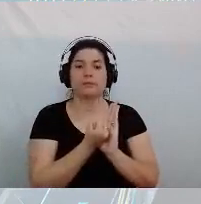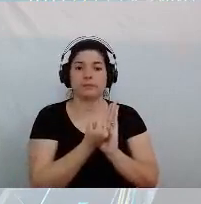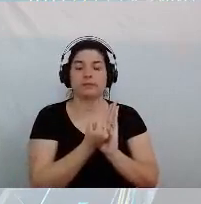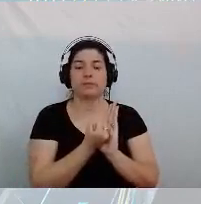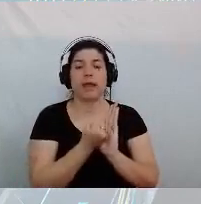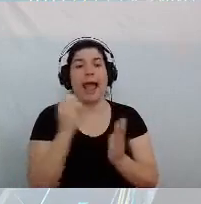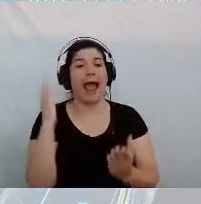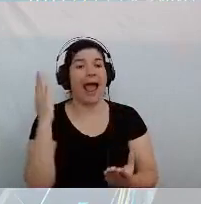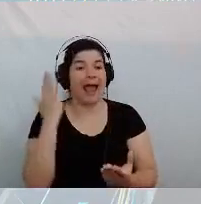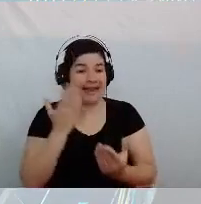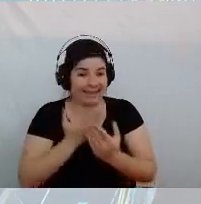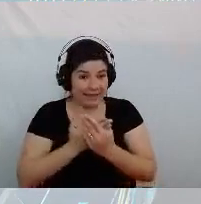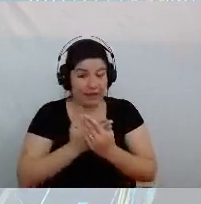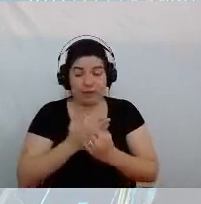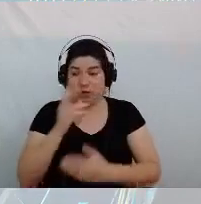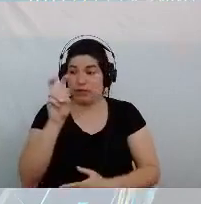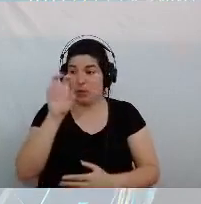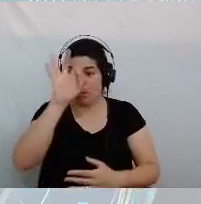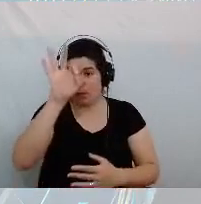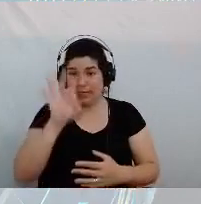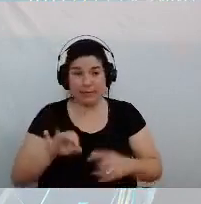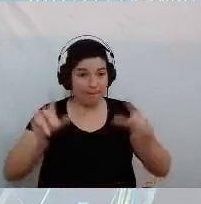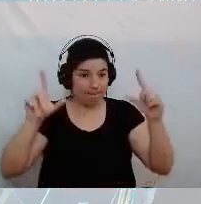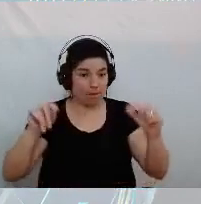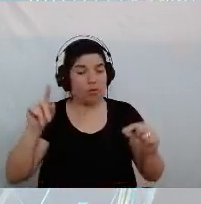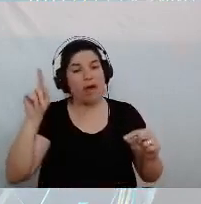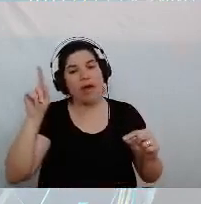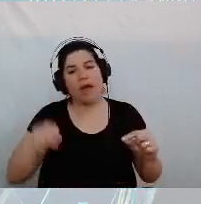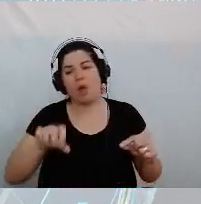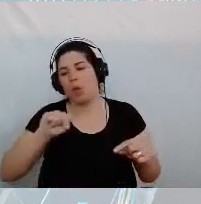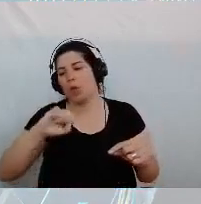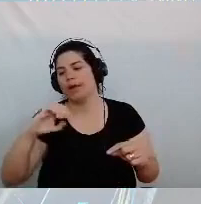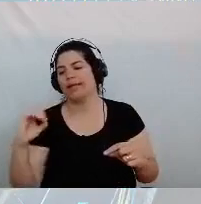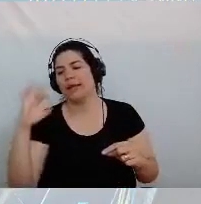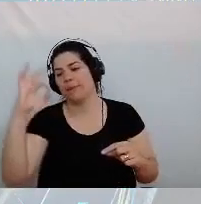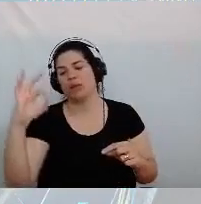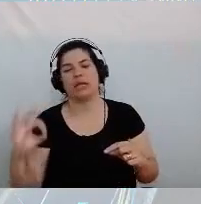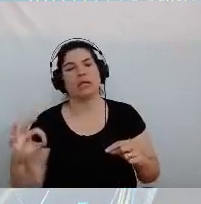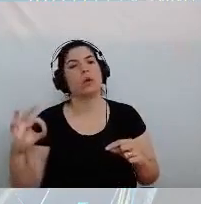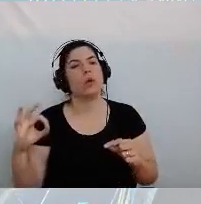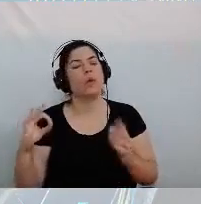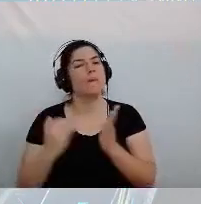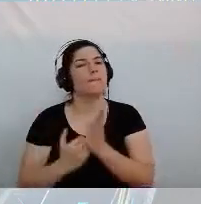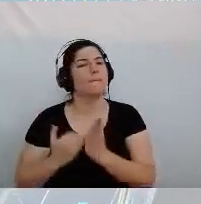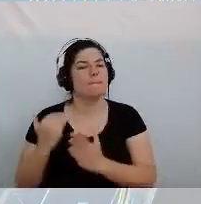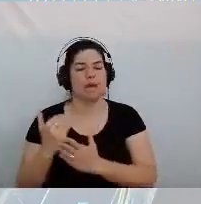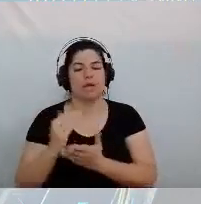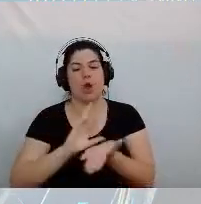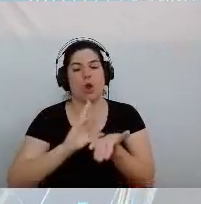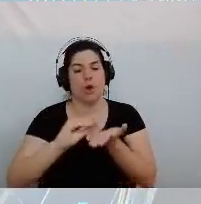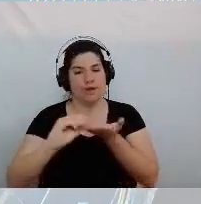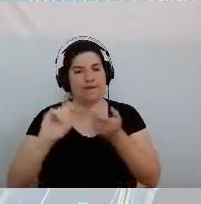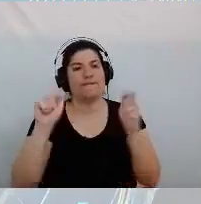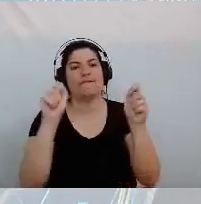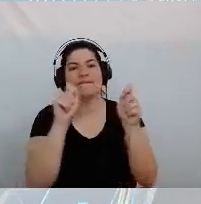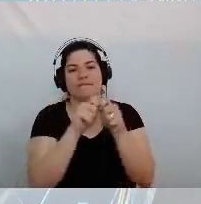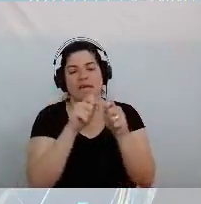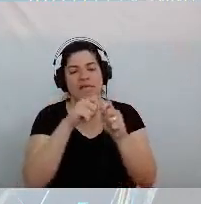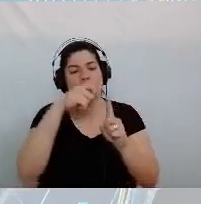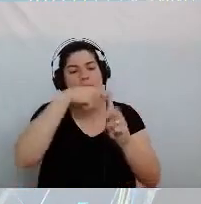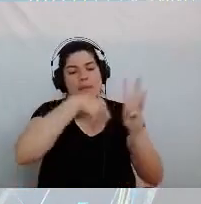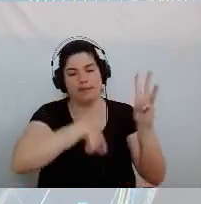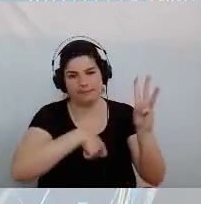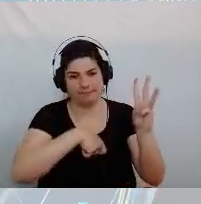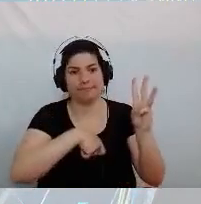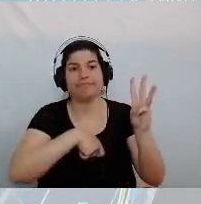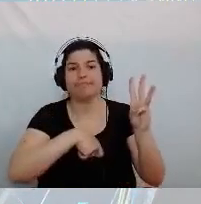tem dentro do teu repositório representam 80% ou mais dos comites que você fez nos últimos TR meses